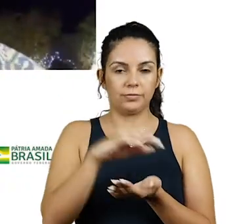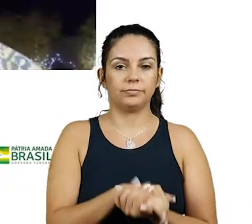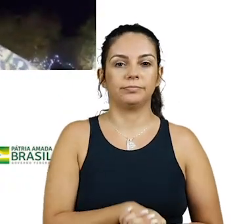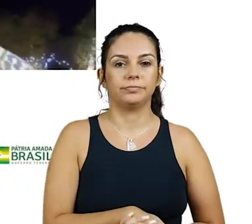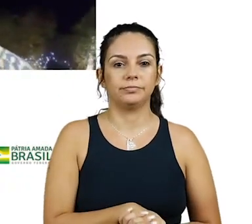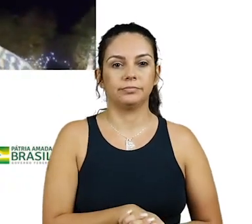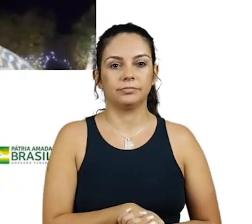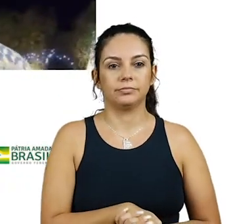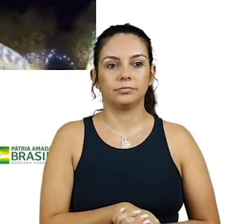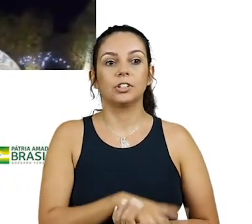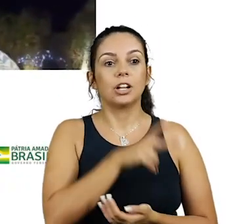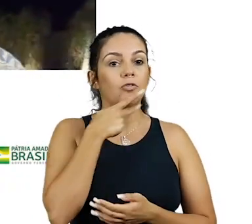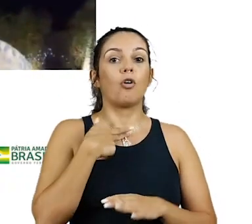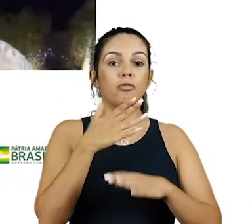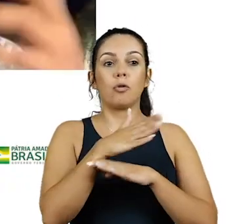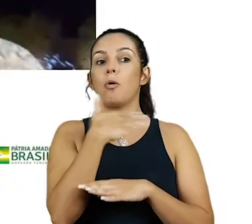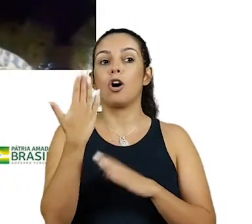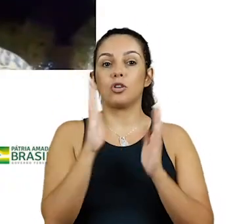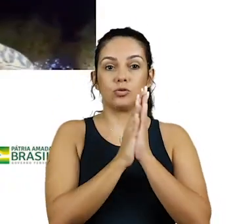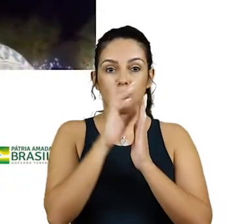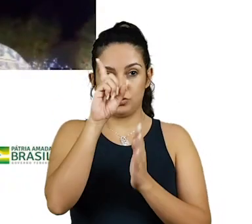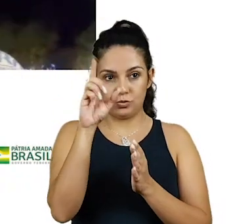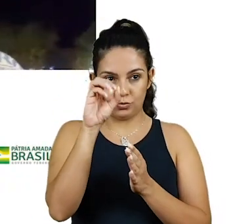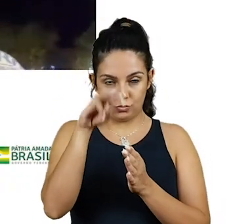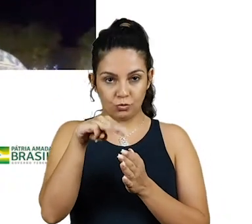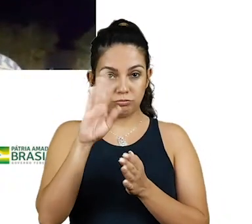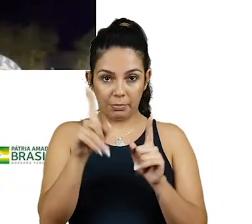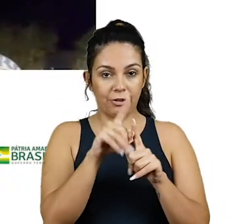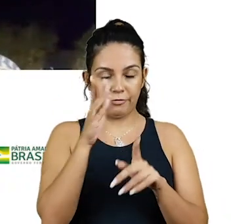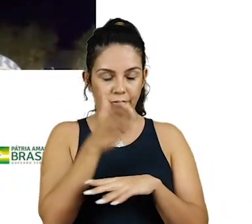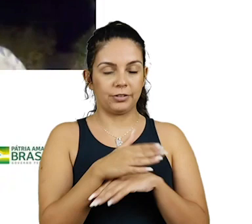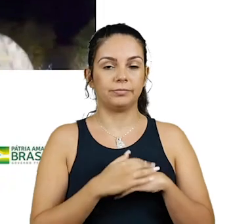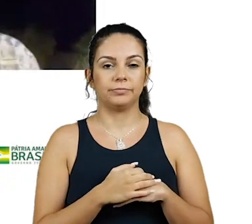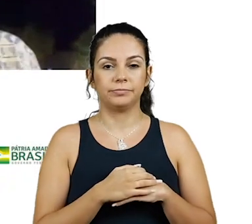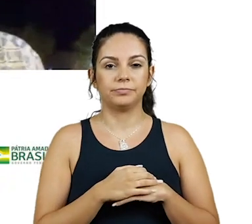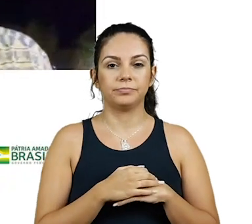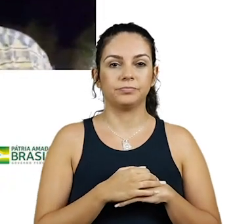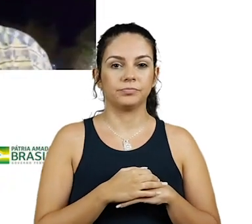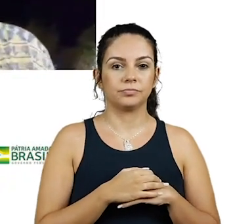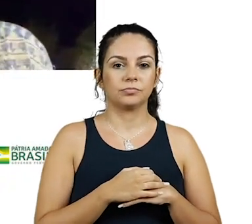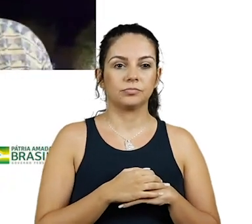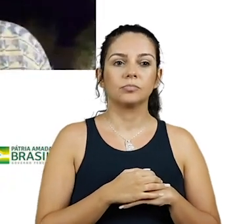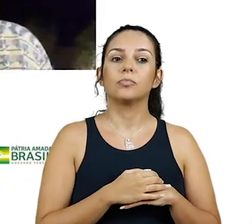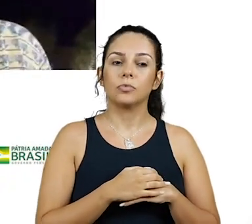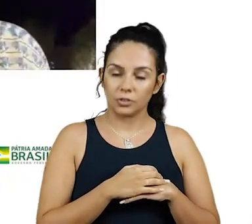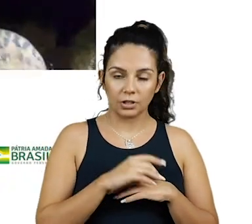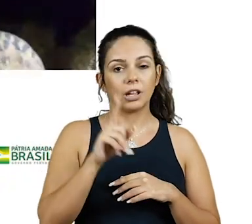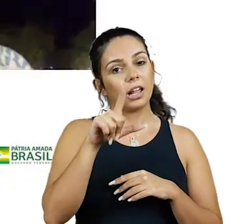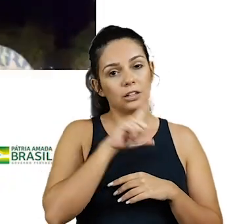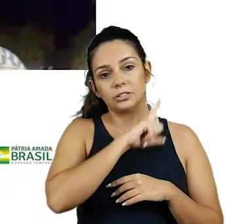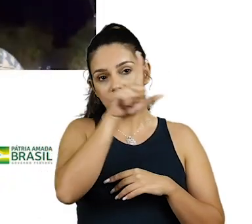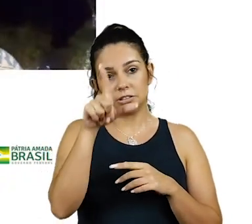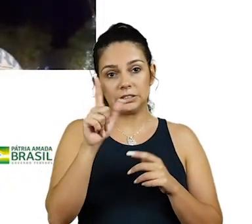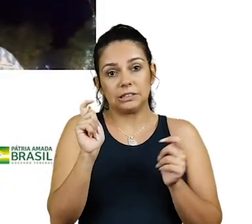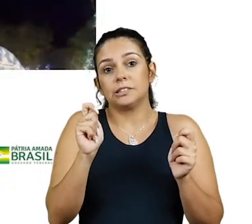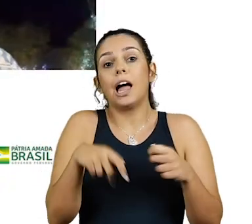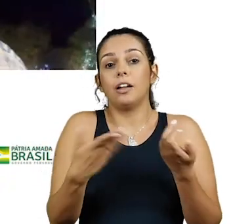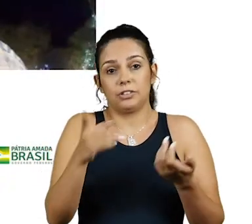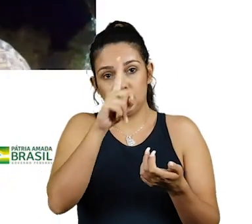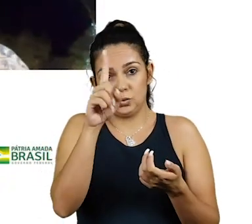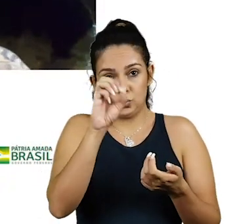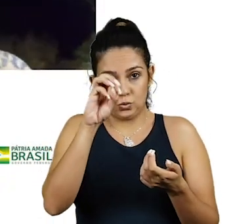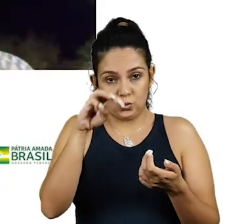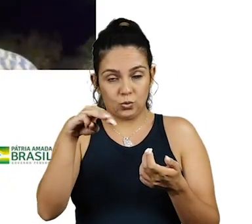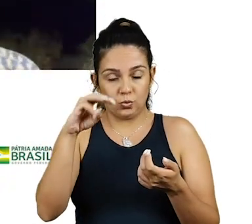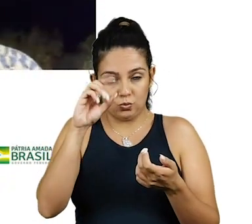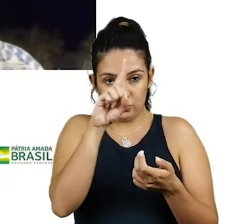Zoom. Tá vendo? Não, e é muito, você fala, isso não funciona. E acaba funcionando, porque é a opção que você tinha, né?